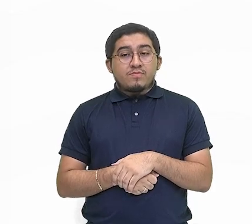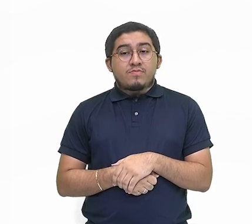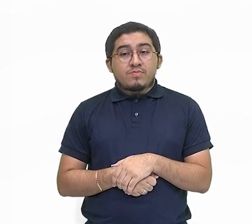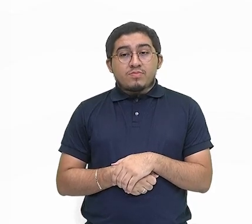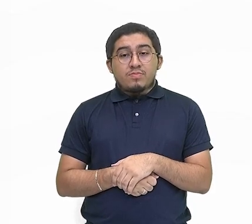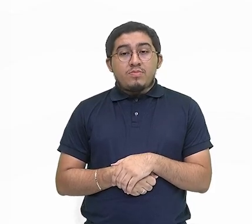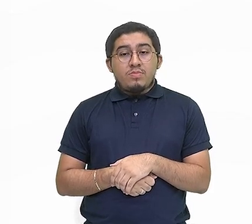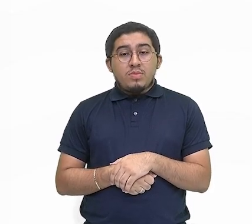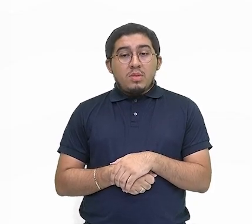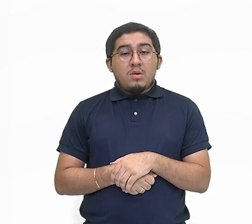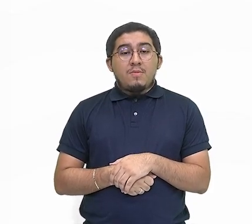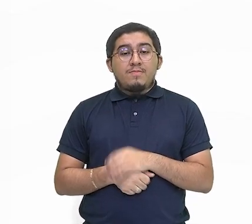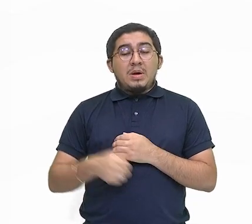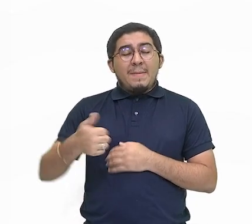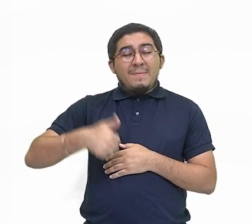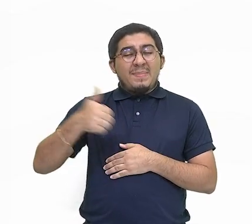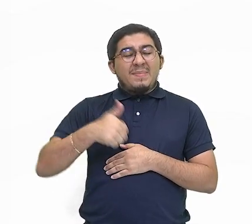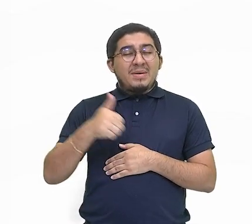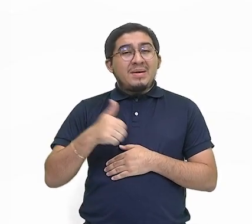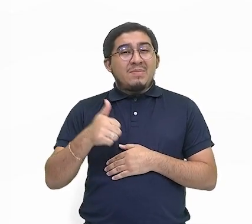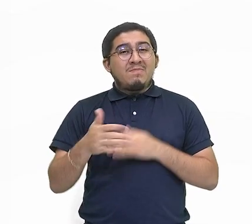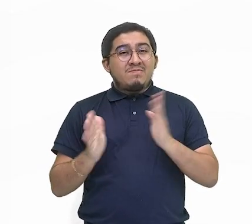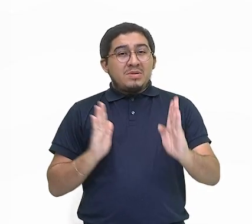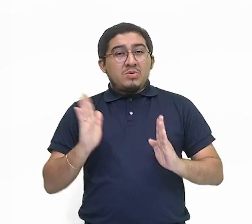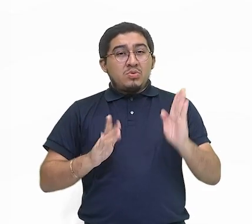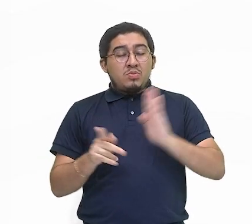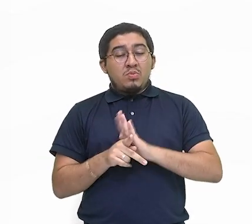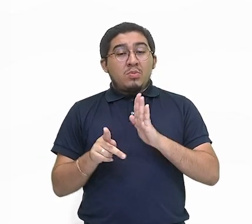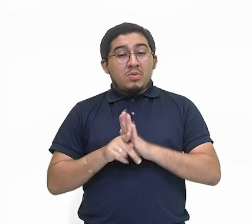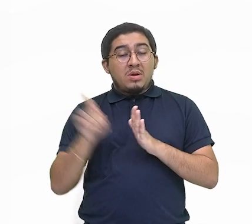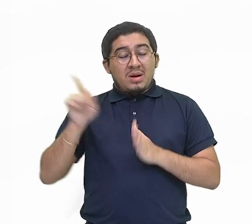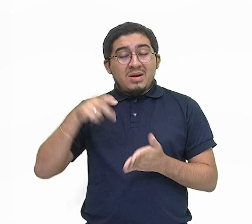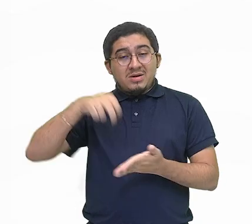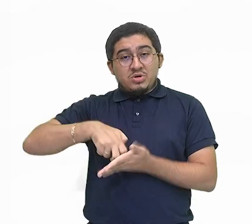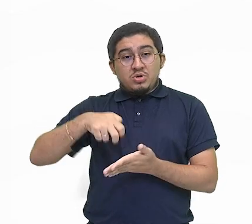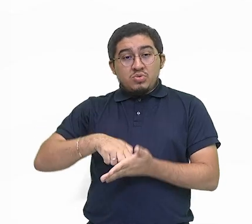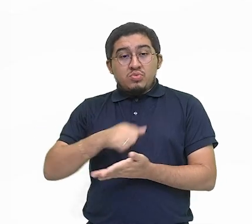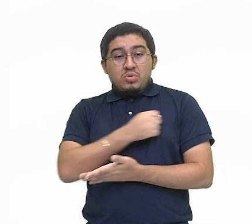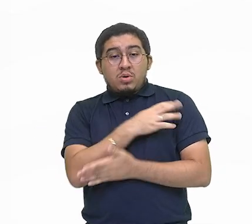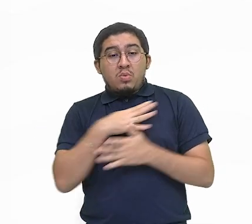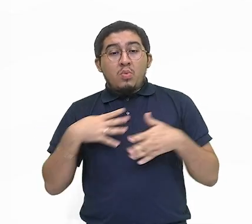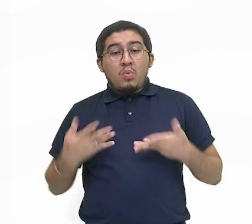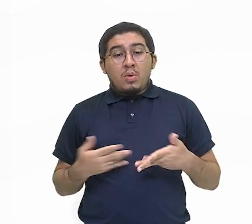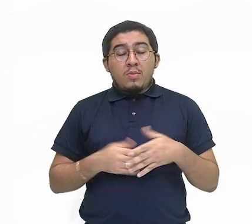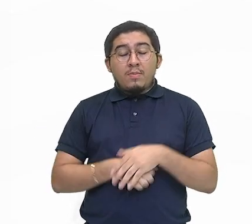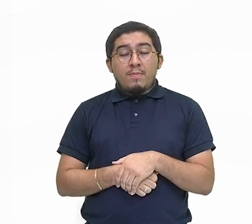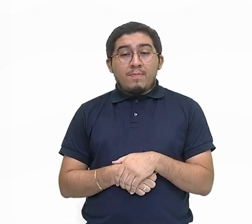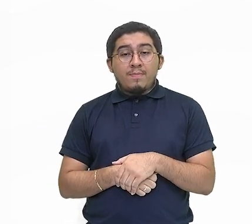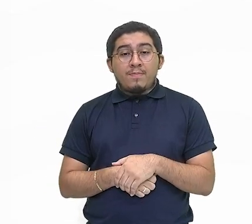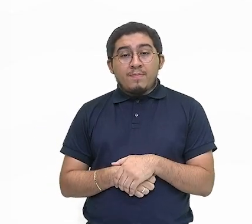desses movimentos sociais lá na nossa ditadura civil-militar era o seguinte: era integrar a